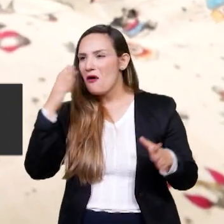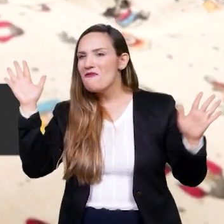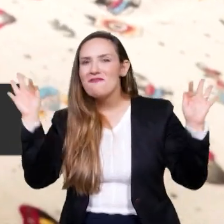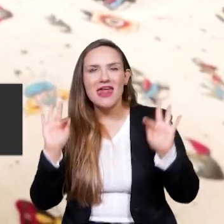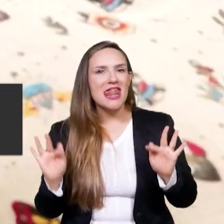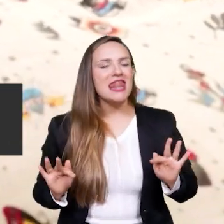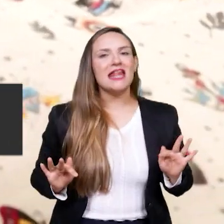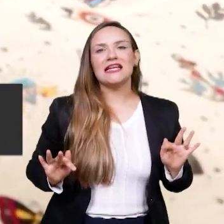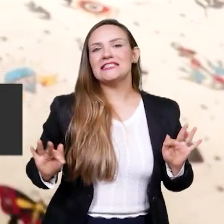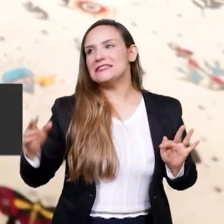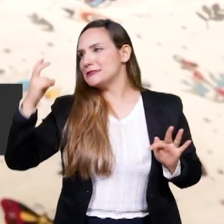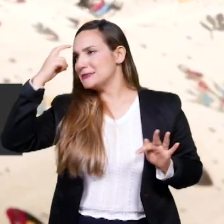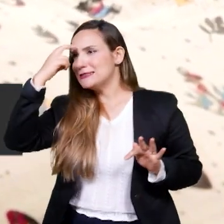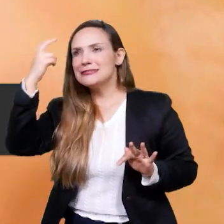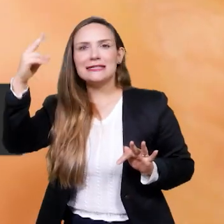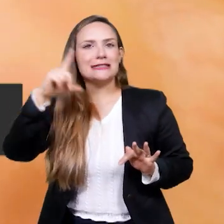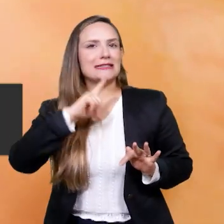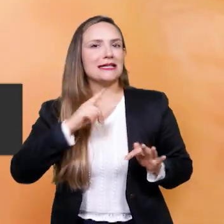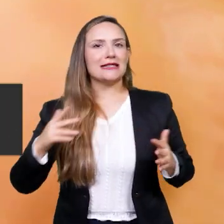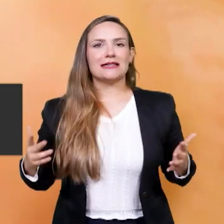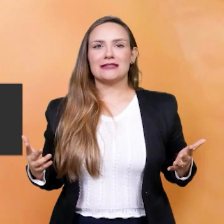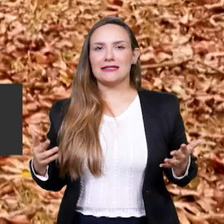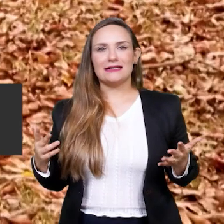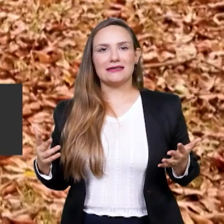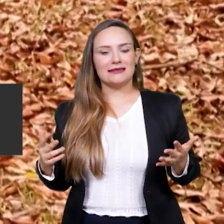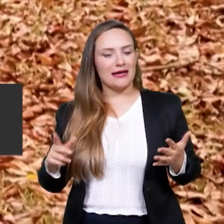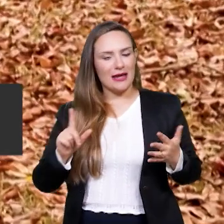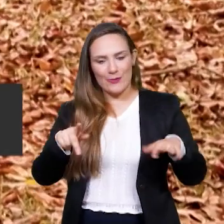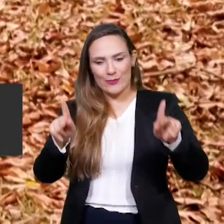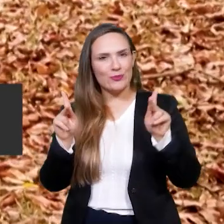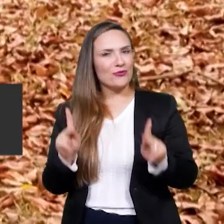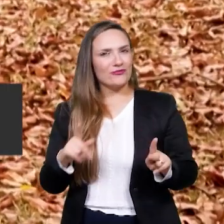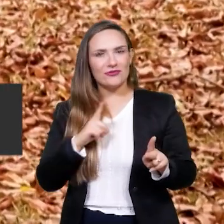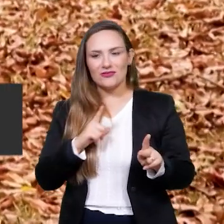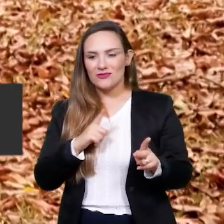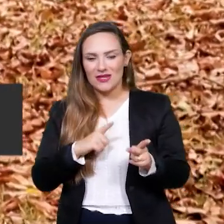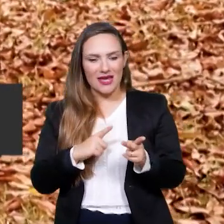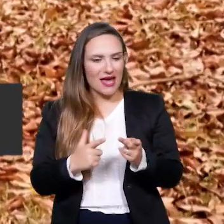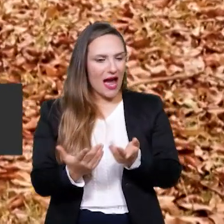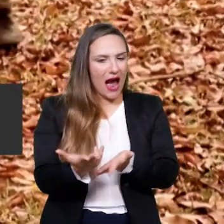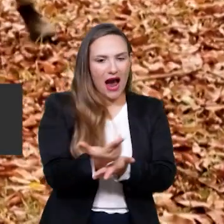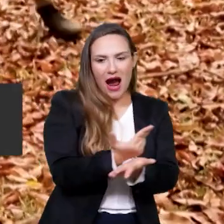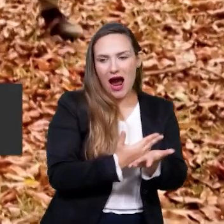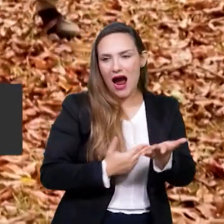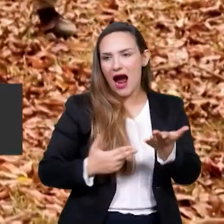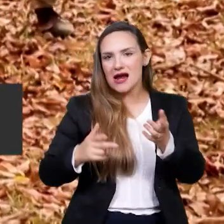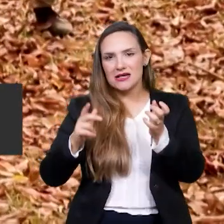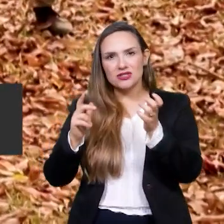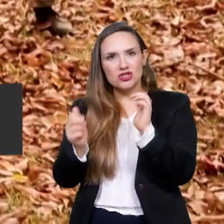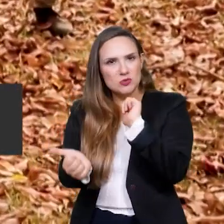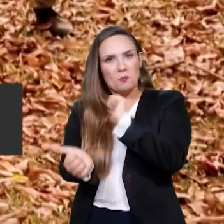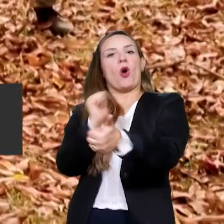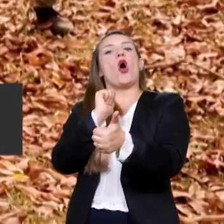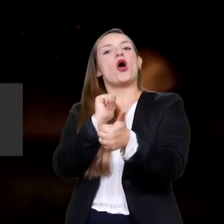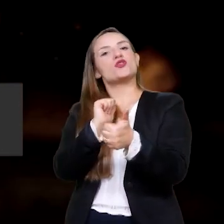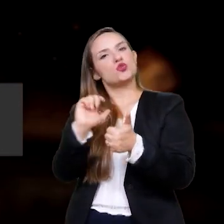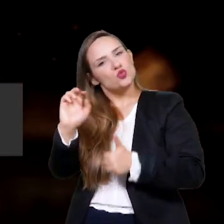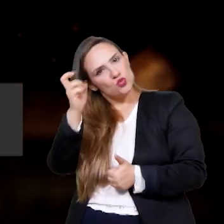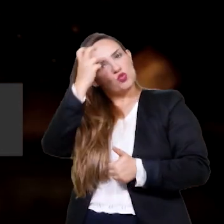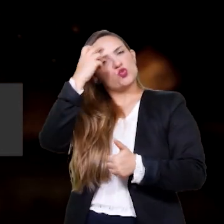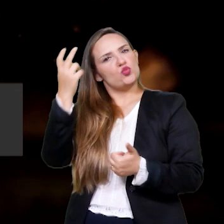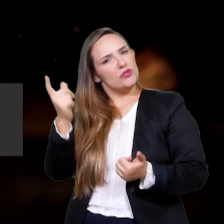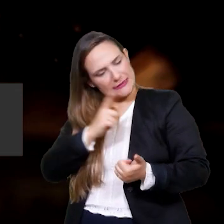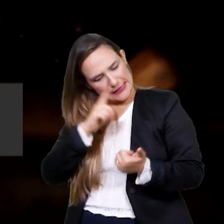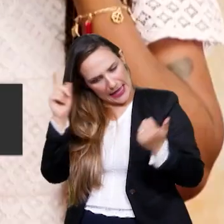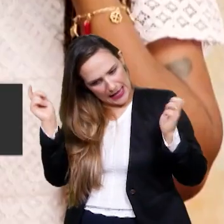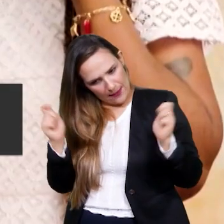povo alegre, um povo inteligente, um povo que é vocacionado para a arte, para os esportes, sabe? Para a